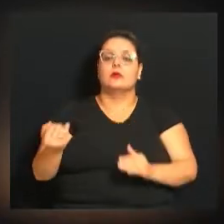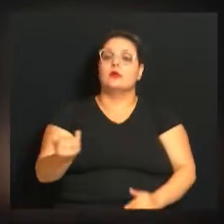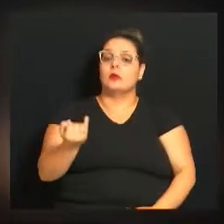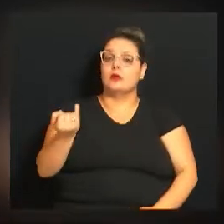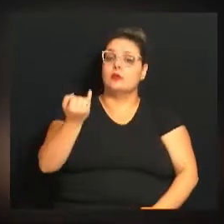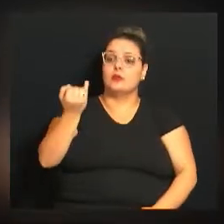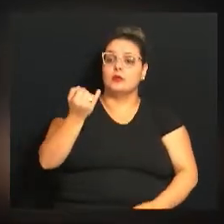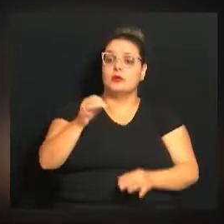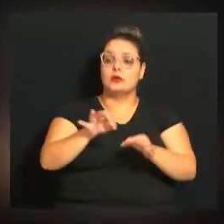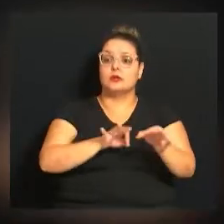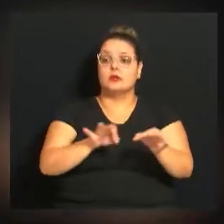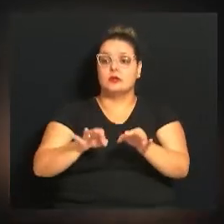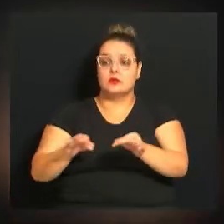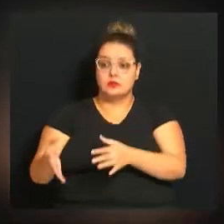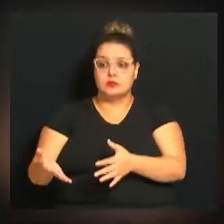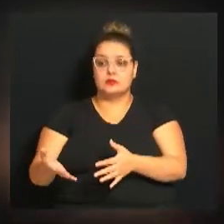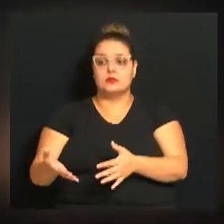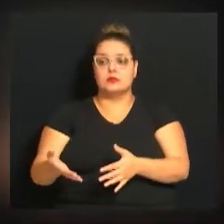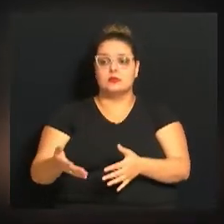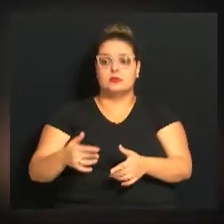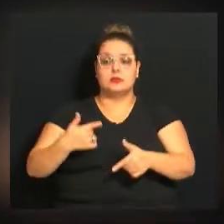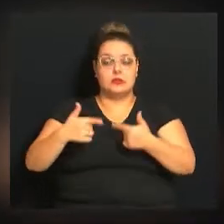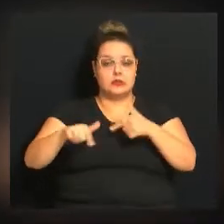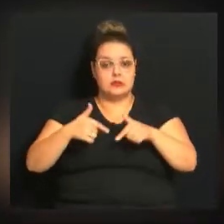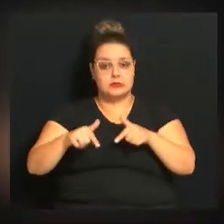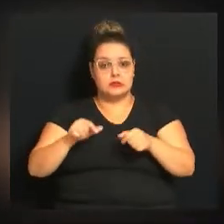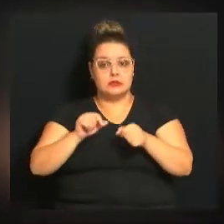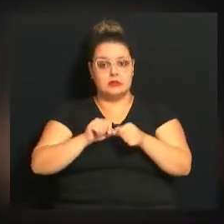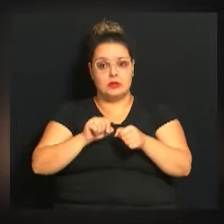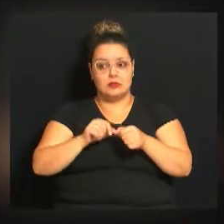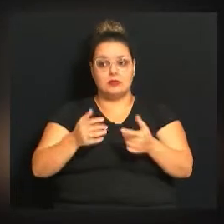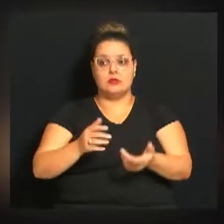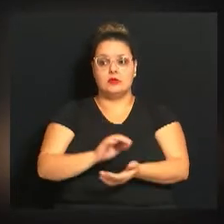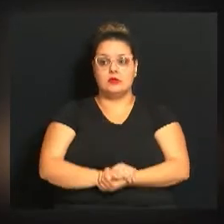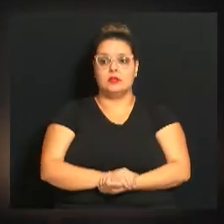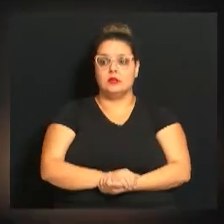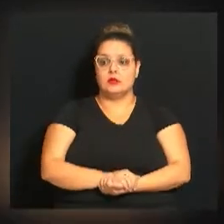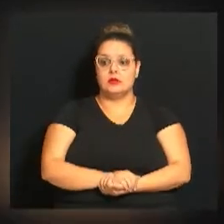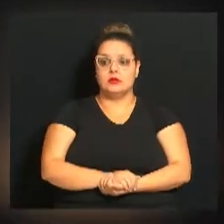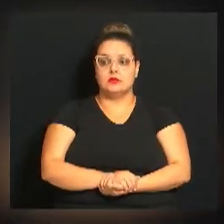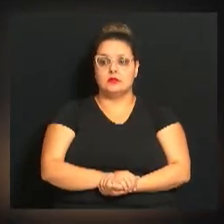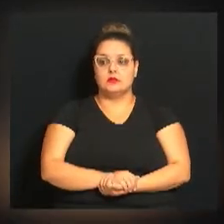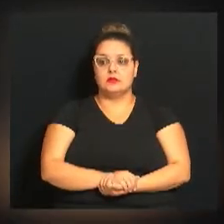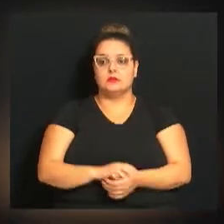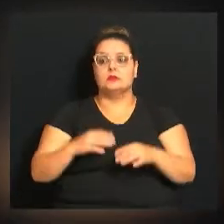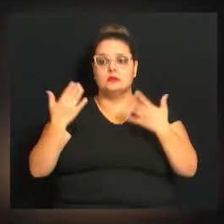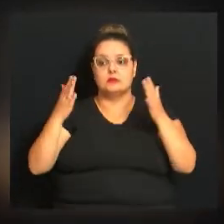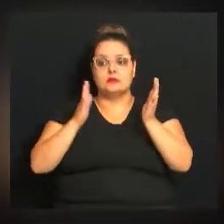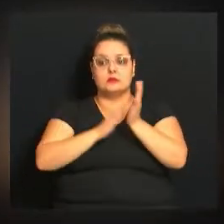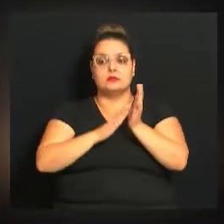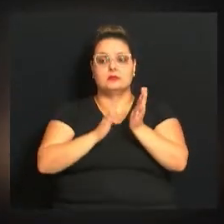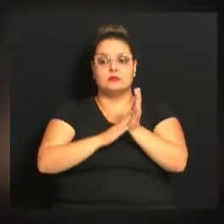projeto, esse trabalho que está sendo feito, e parabenizar o Magoga e todos que